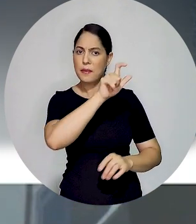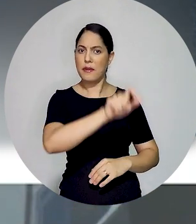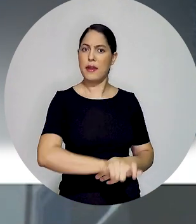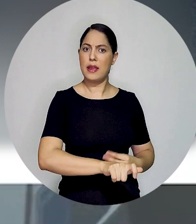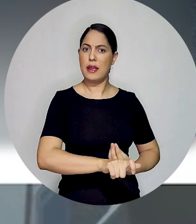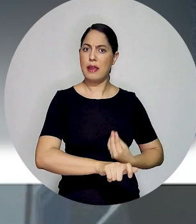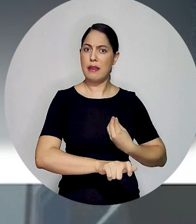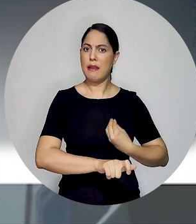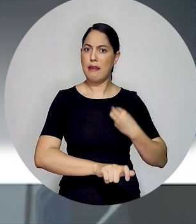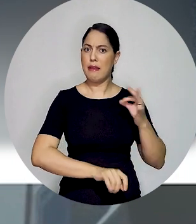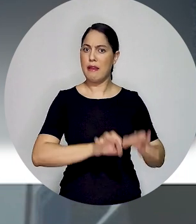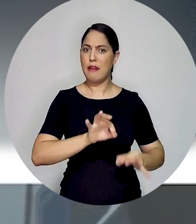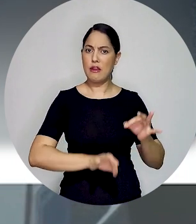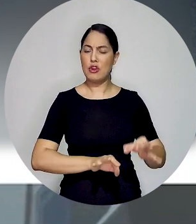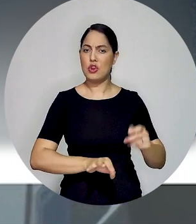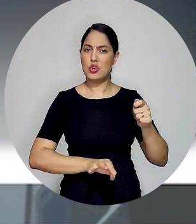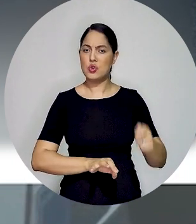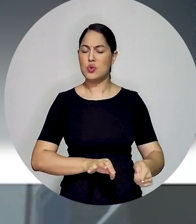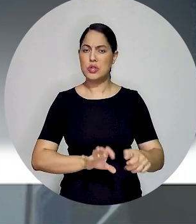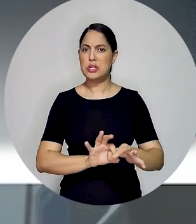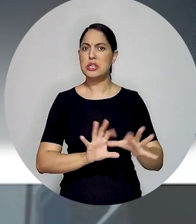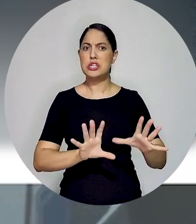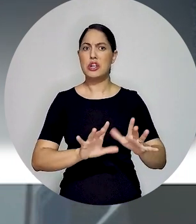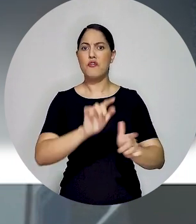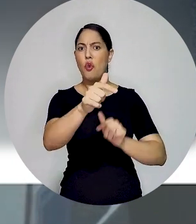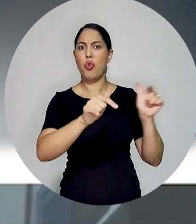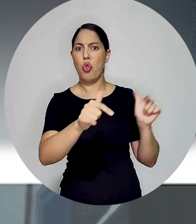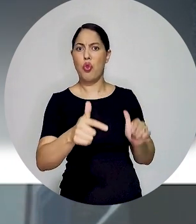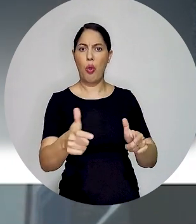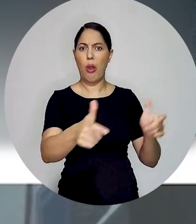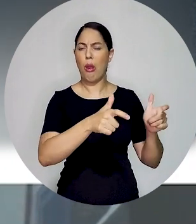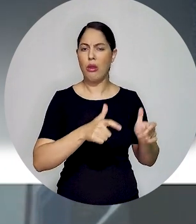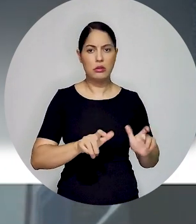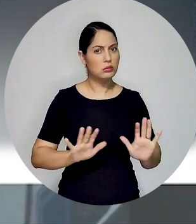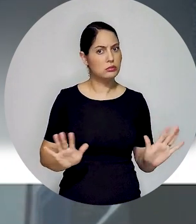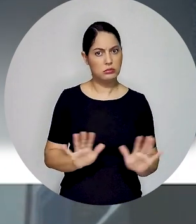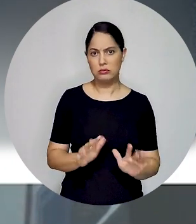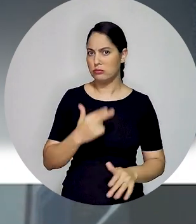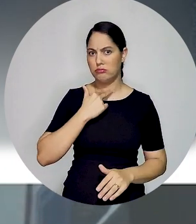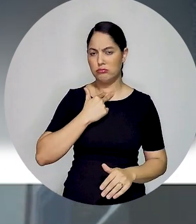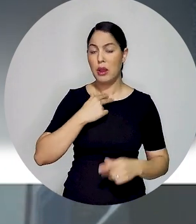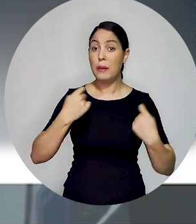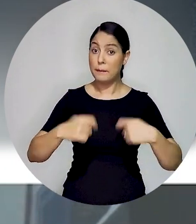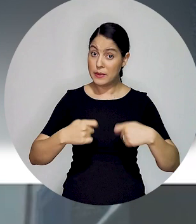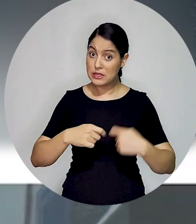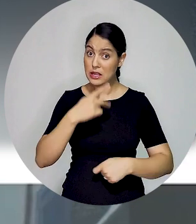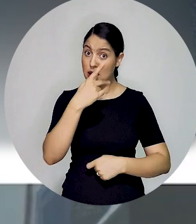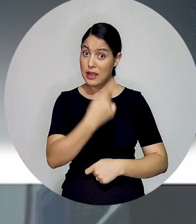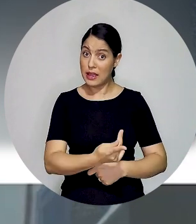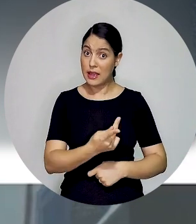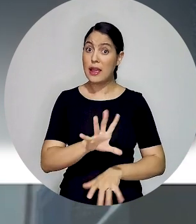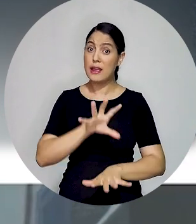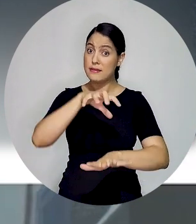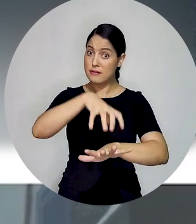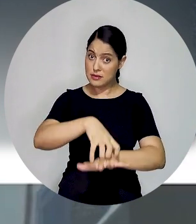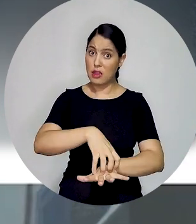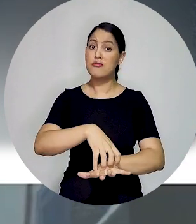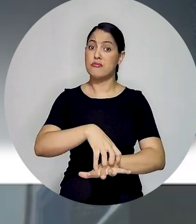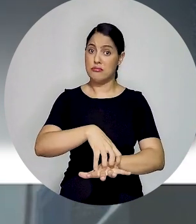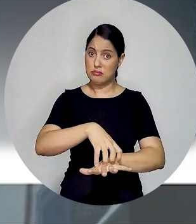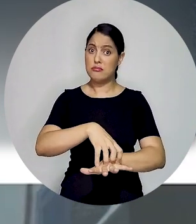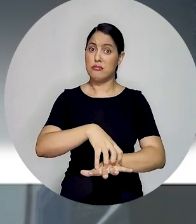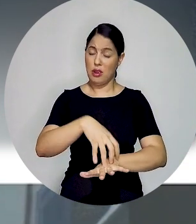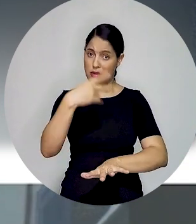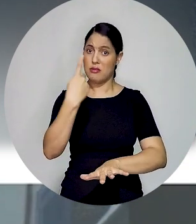de dispensar qualquer magistrado de estar presente nas comarcas. E acredito que há até um consenso, eminente presidente,